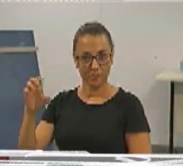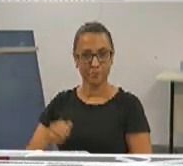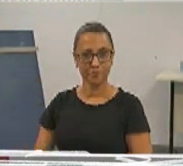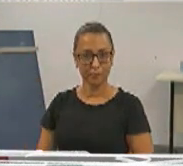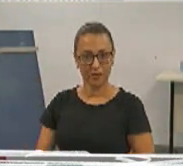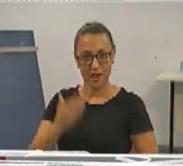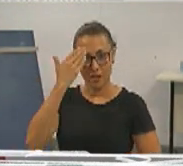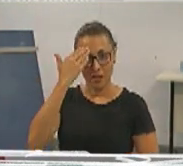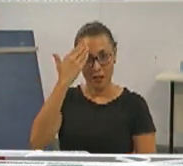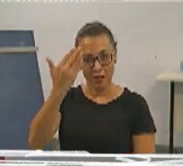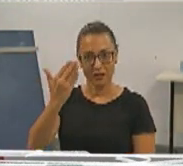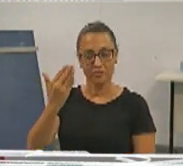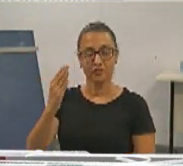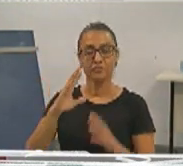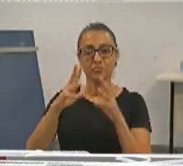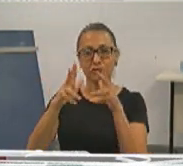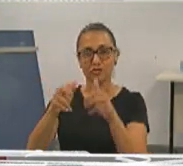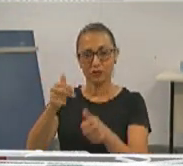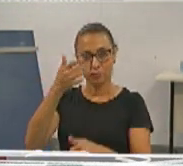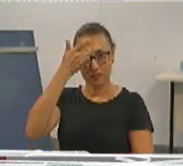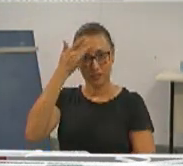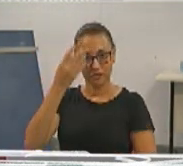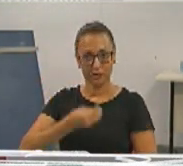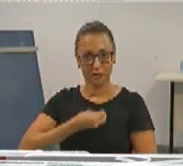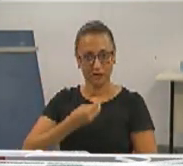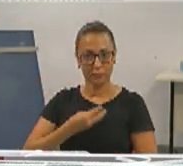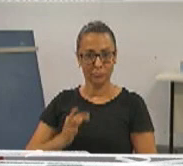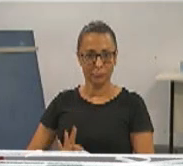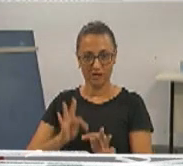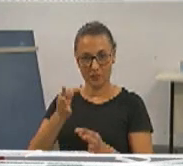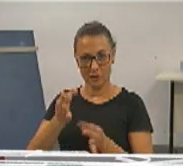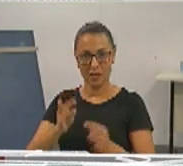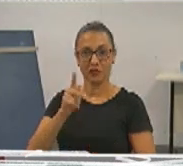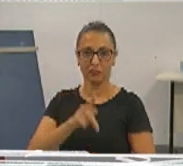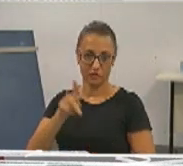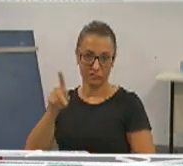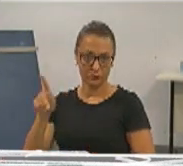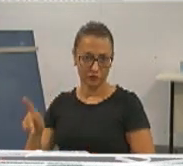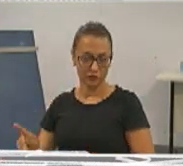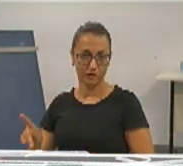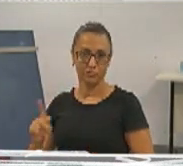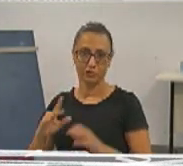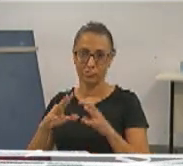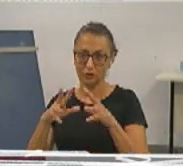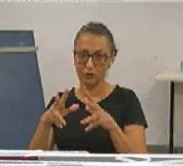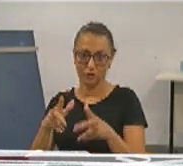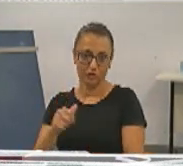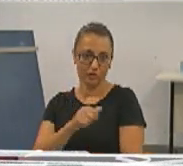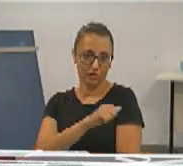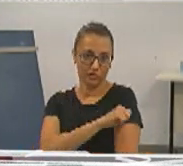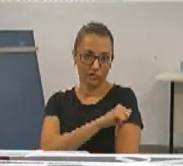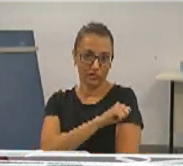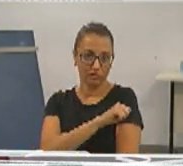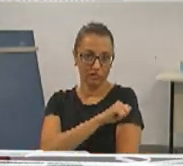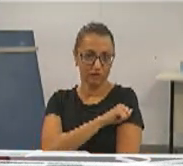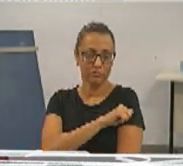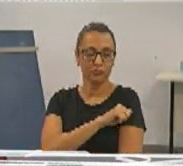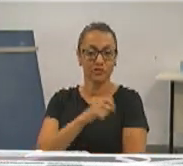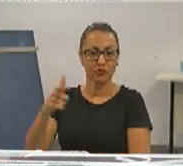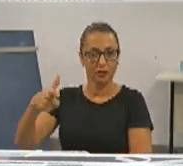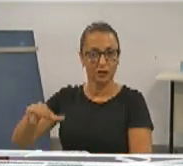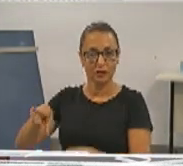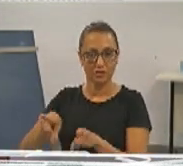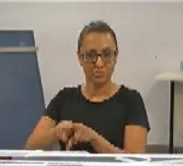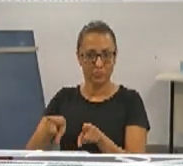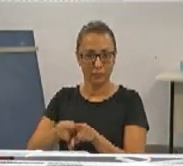Agradecemos a comunidade presente, técnicos, discentes, docentes e demais autoridades.